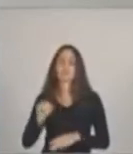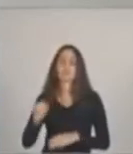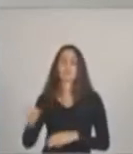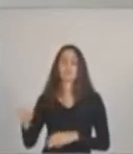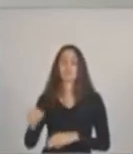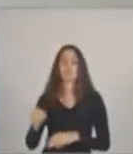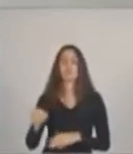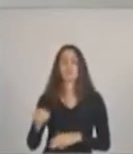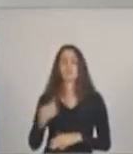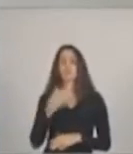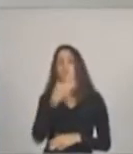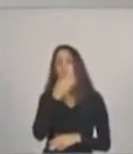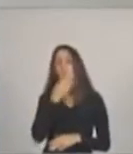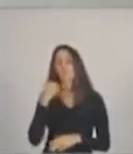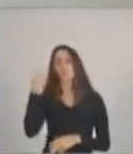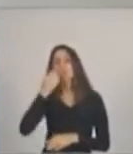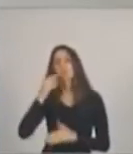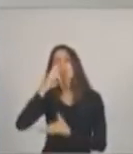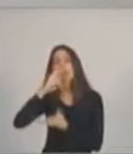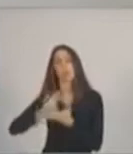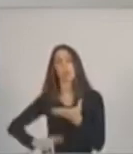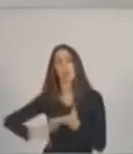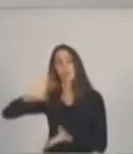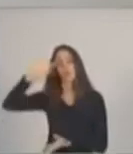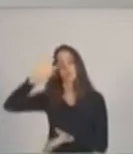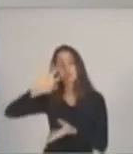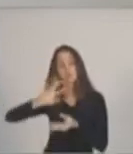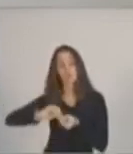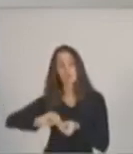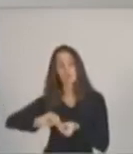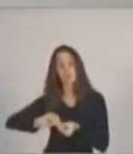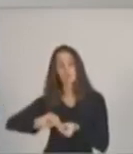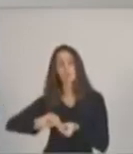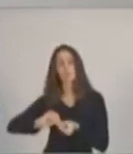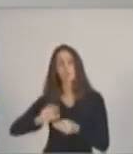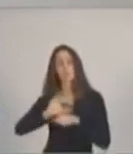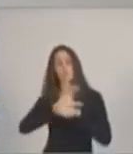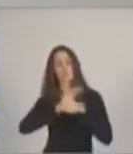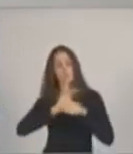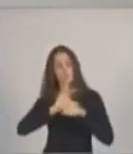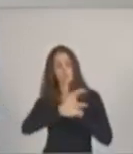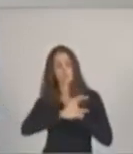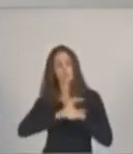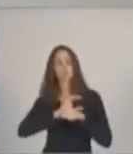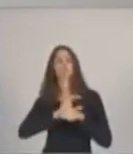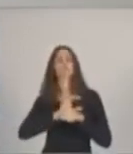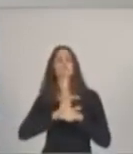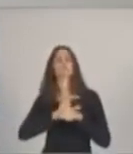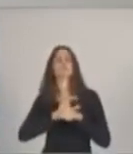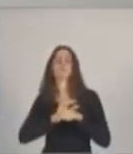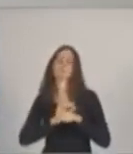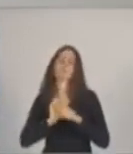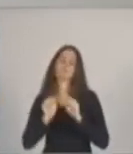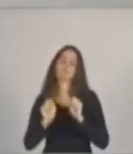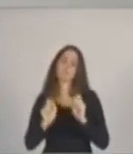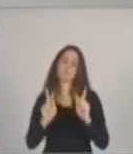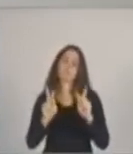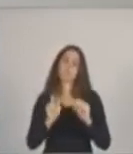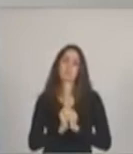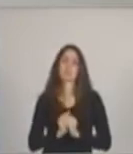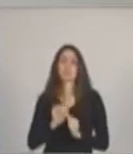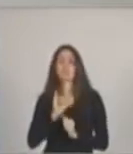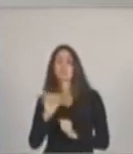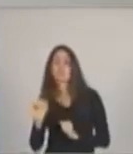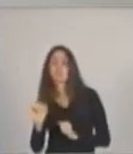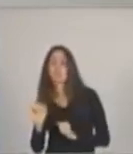pudesse resumir o relatório dele somente a condicionalidade, juridicidade e boa técnica legislativa, ok. Se não,